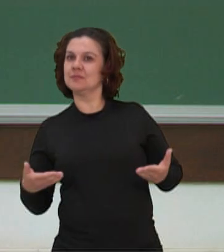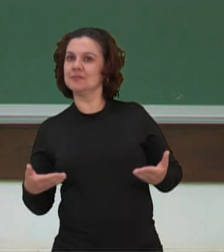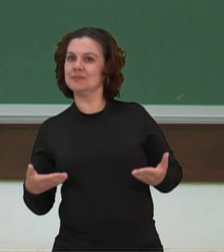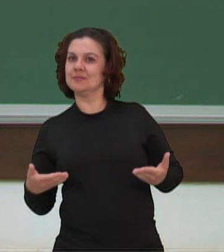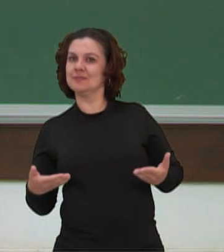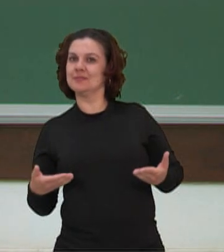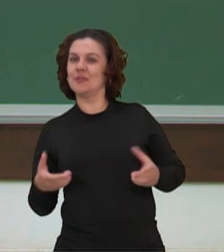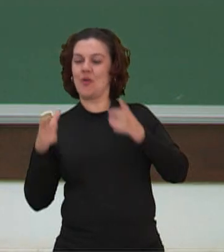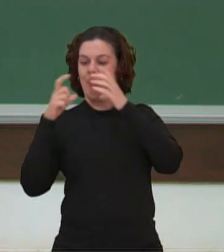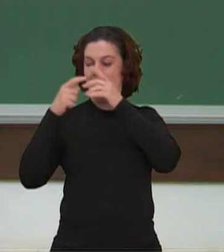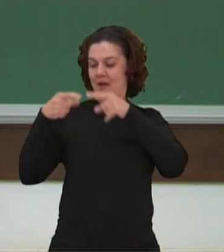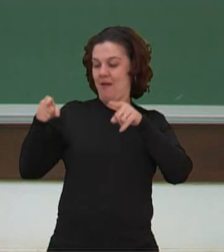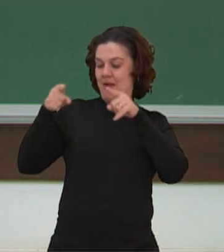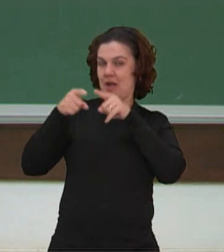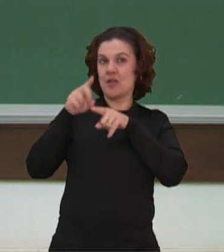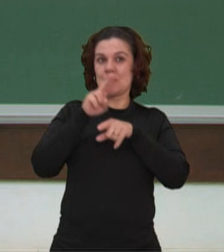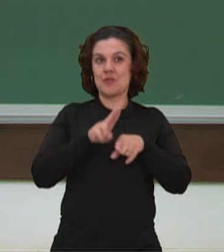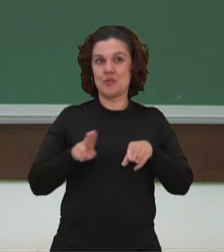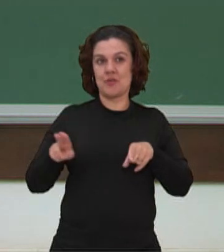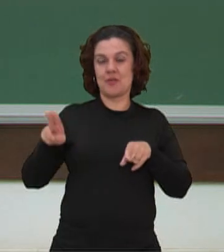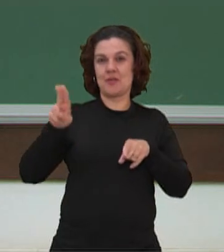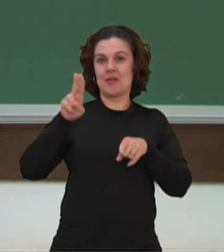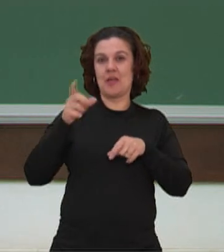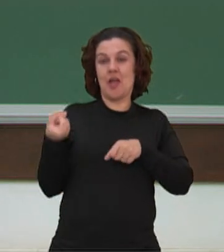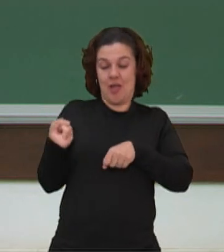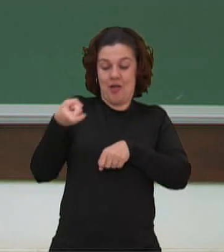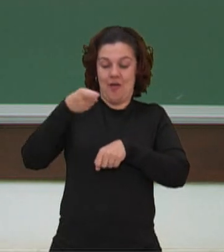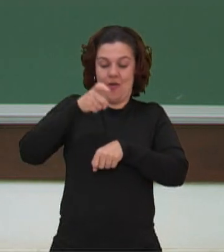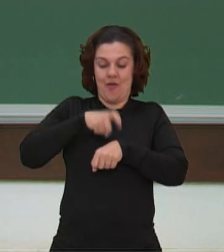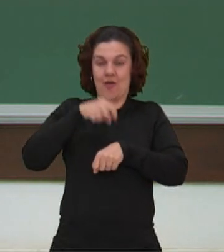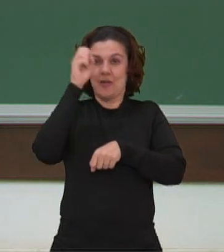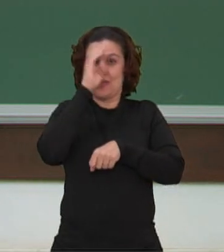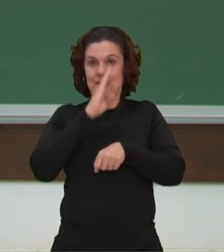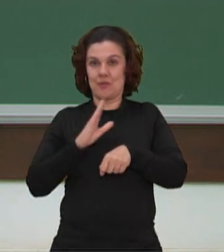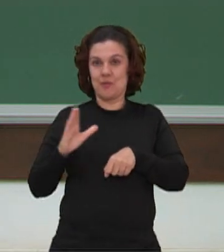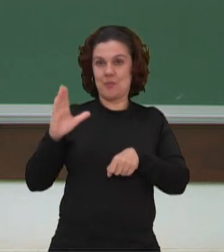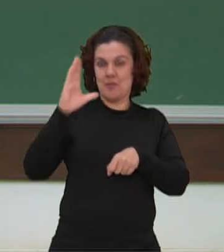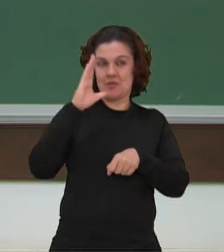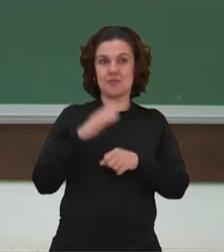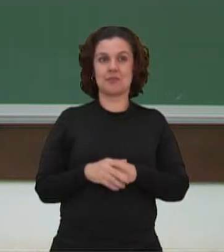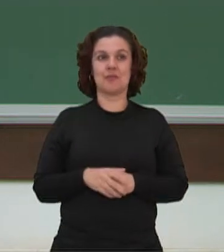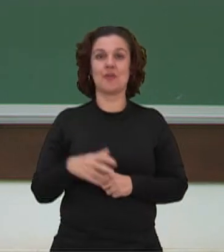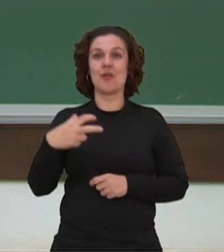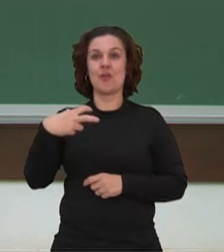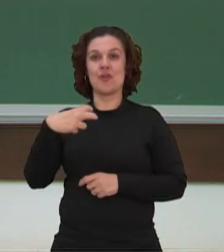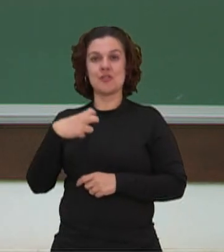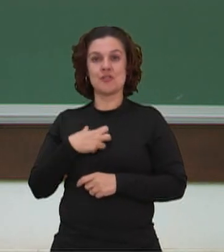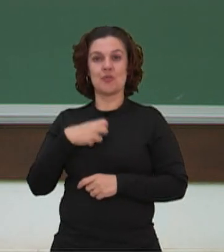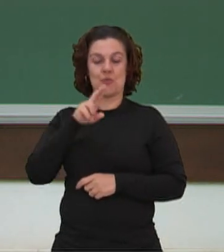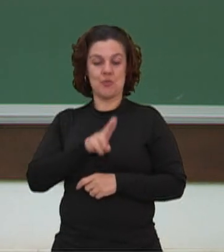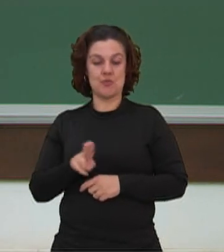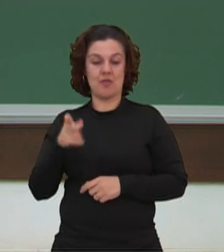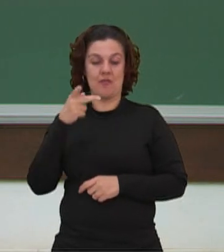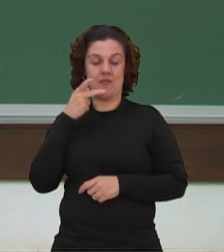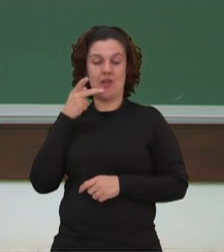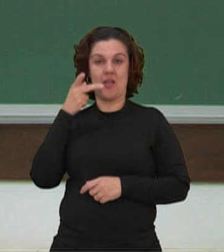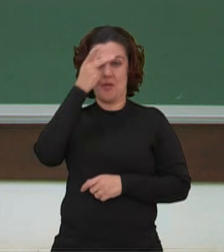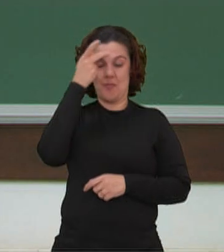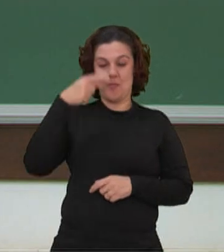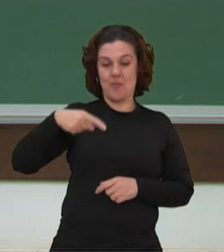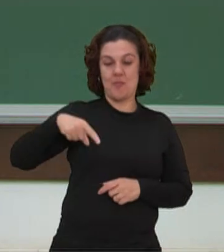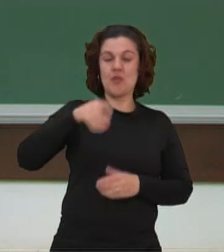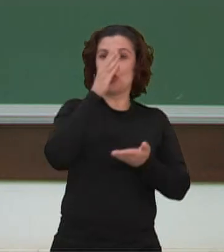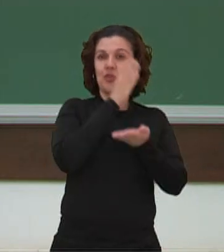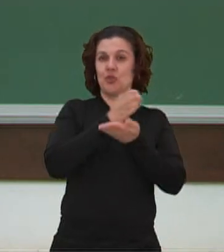o programa de rádio, claro, A Hora do Brasil. O Getúlio Vargas usava para falar diretamente com as pessoas